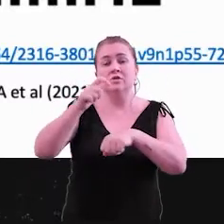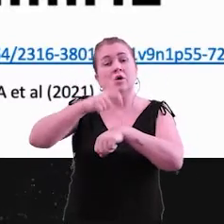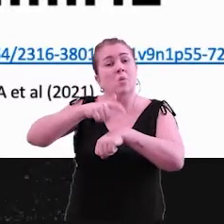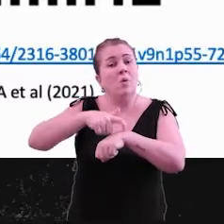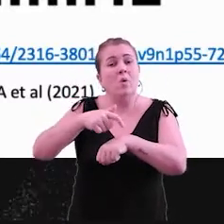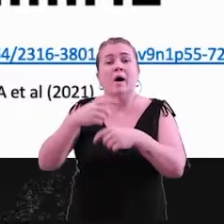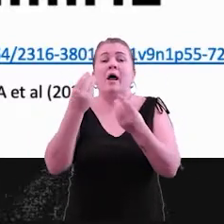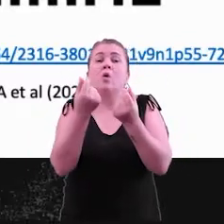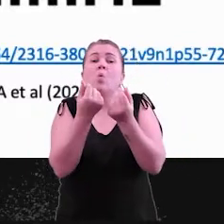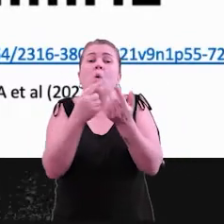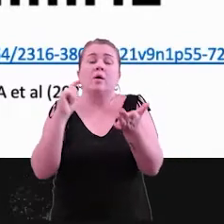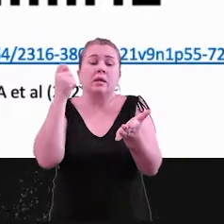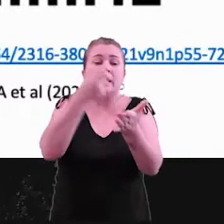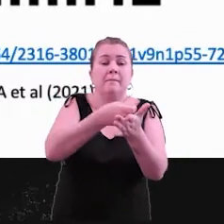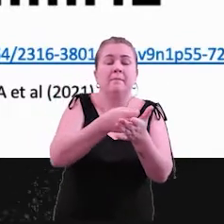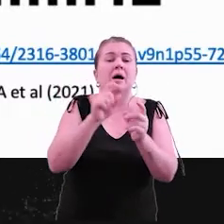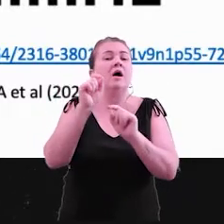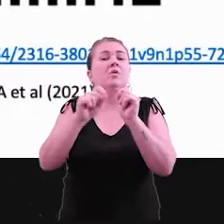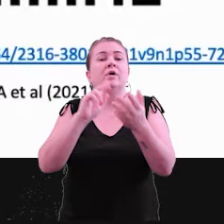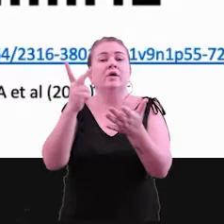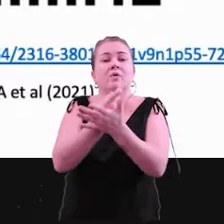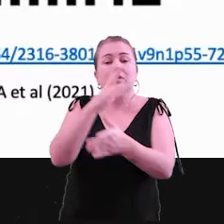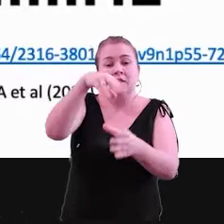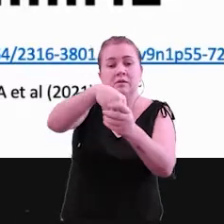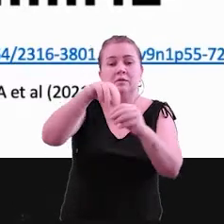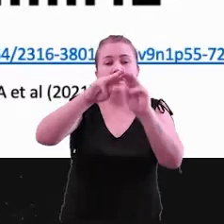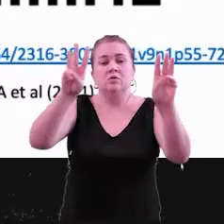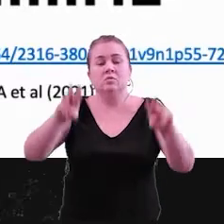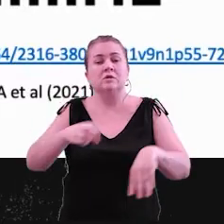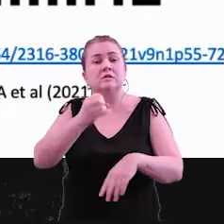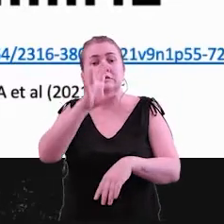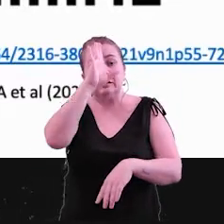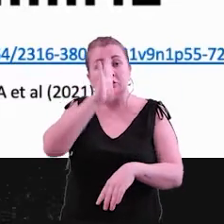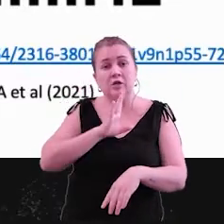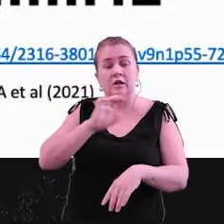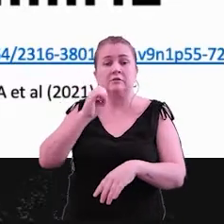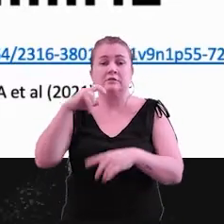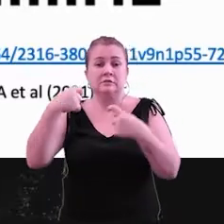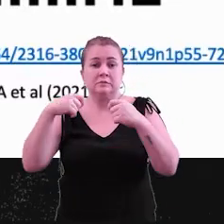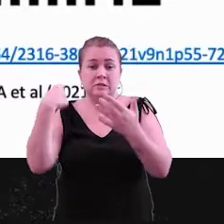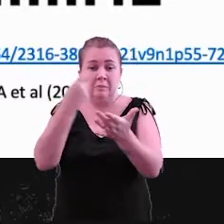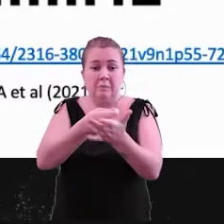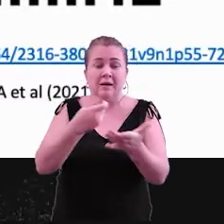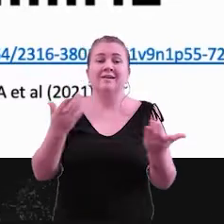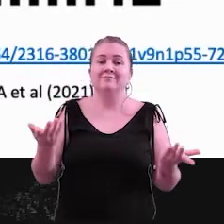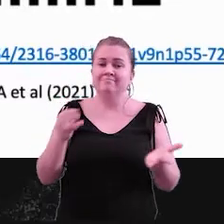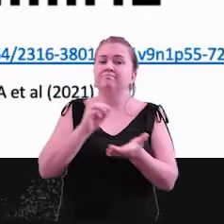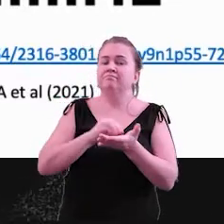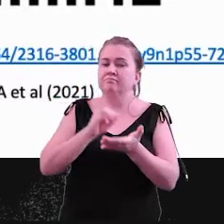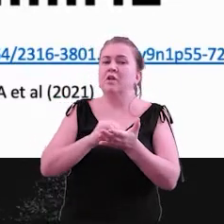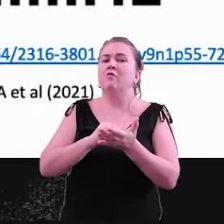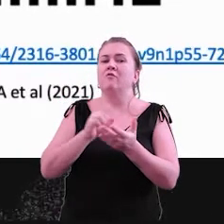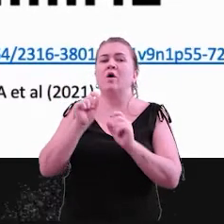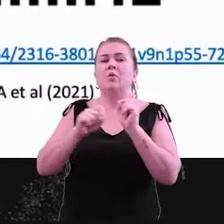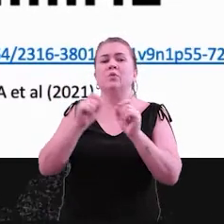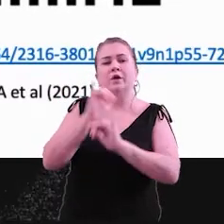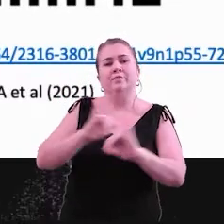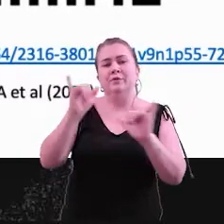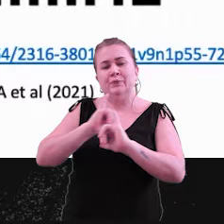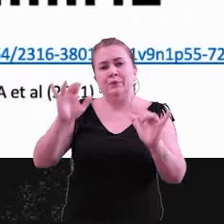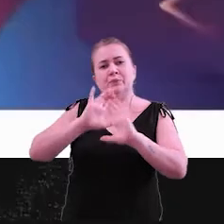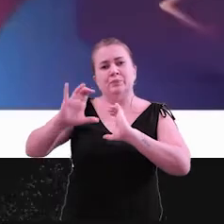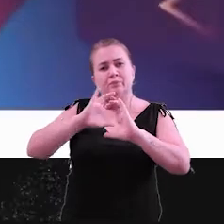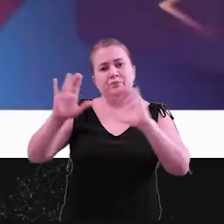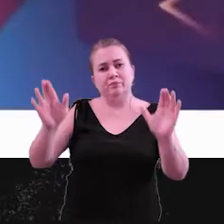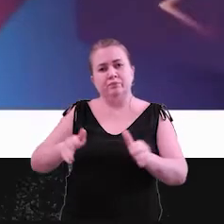não era pago. Então, faltava aí uma comunicação, uma divulgação. Então, eu deixo a pergunta para vocês. De fato, conhecemos o